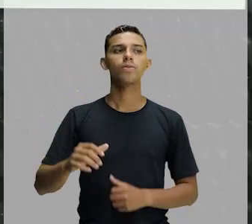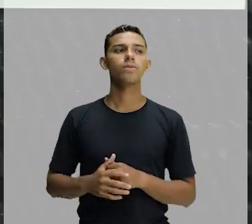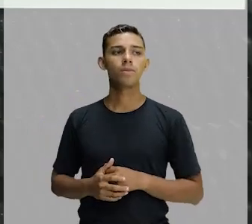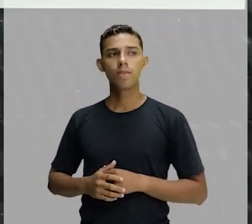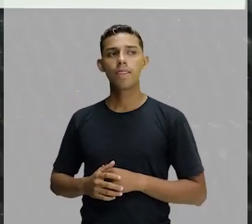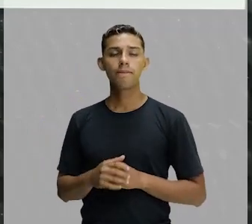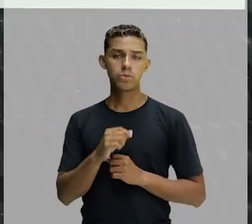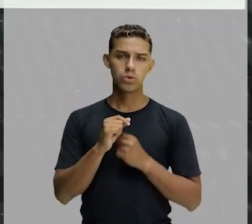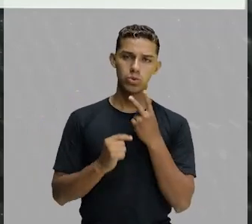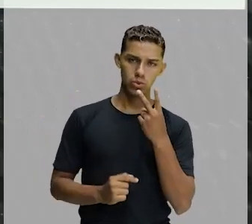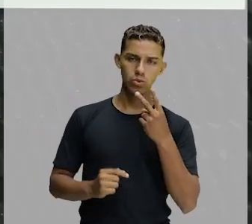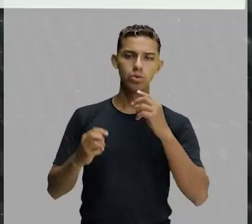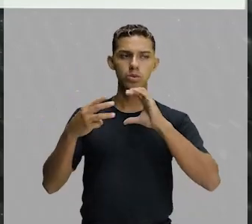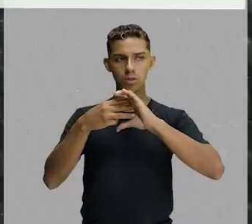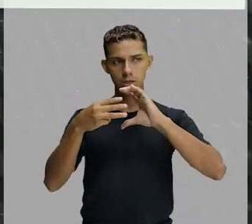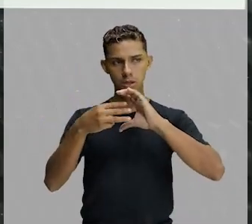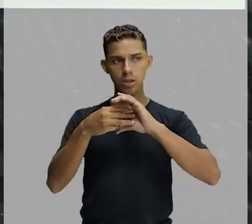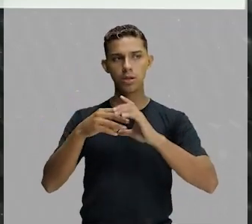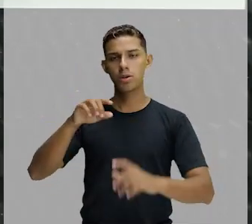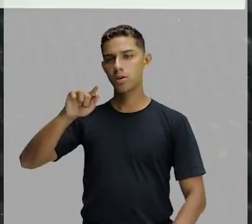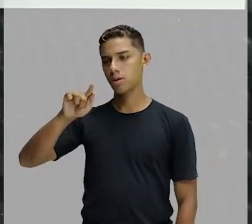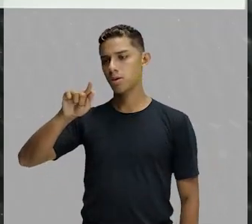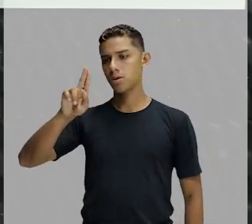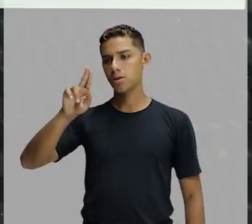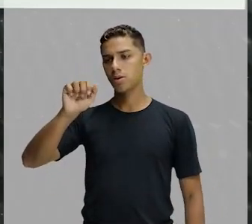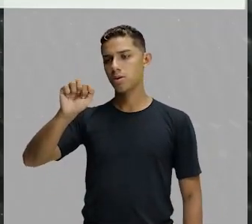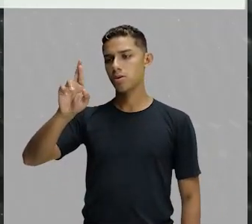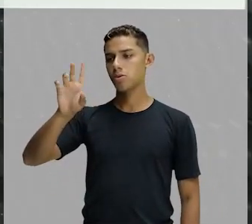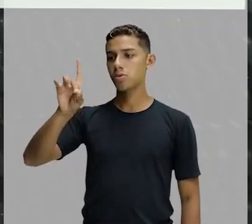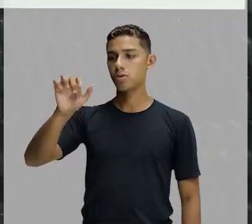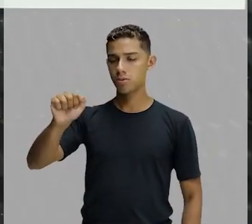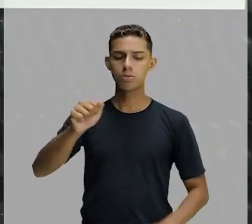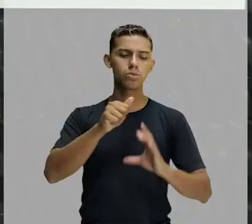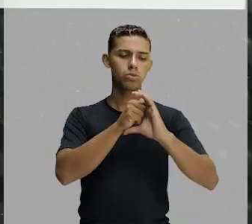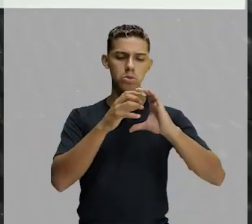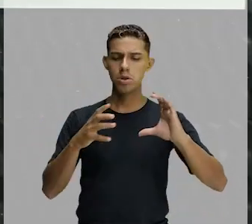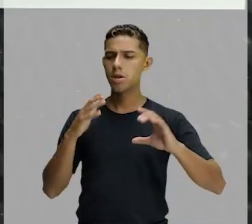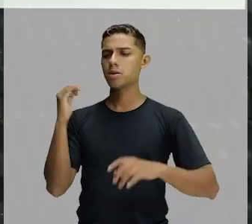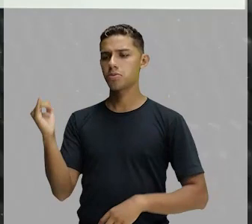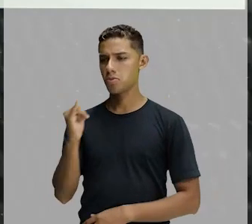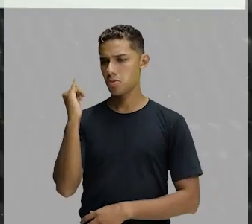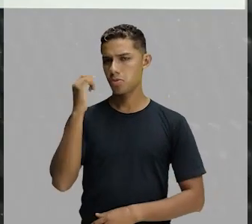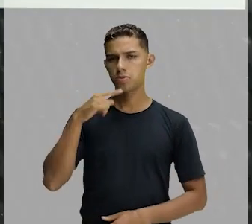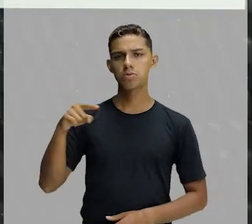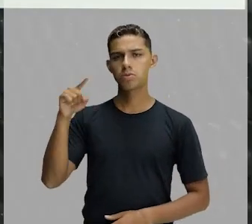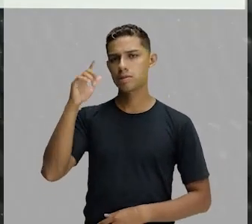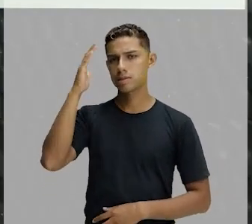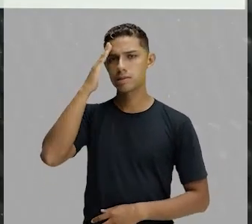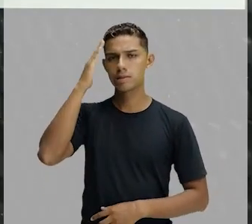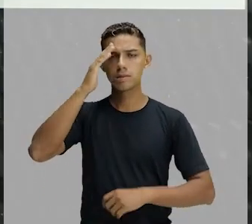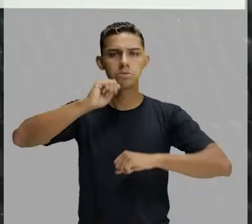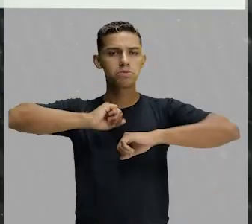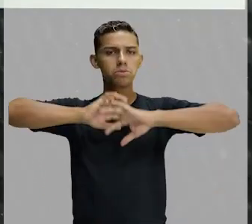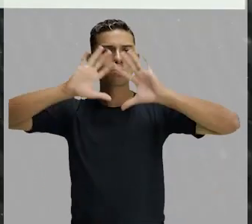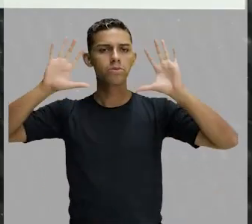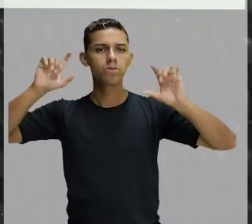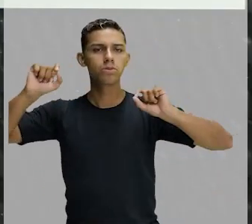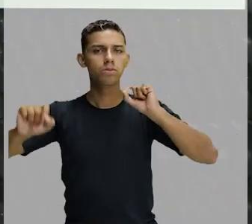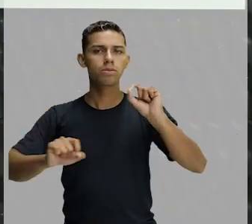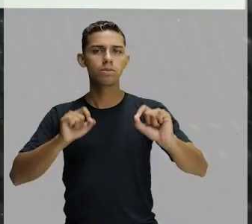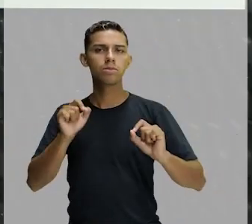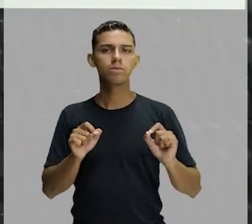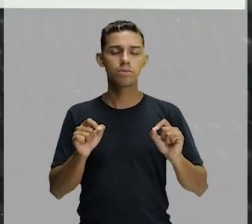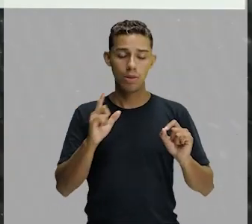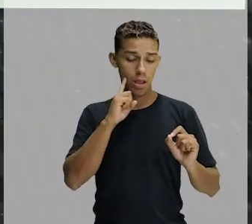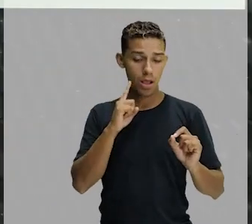duas células guarda. Uma característica importante que vocês devem entender é o seguinte: as células que formam